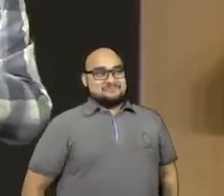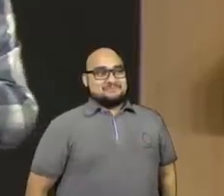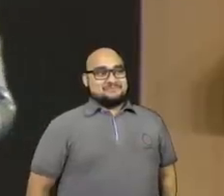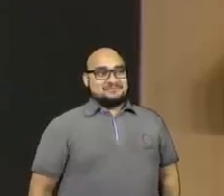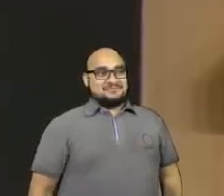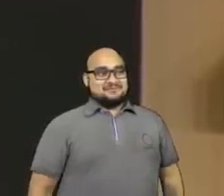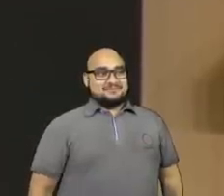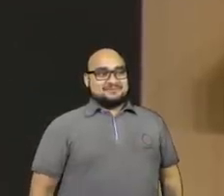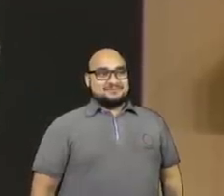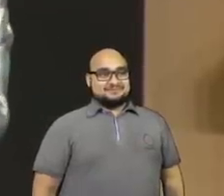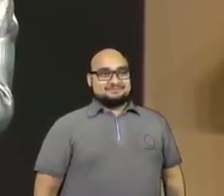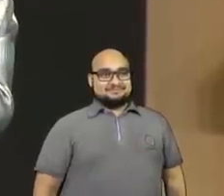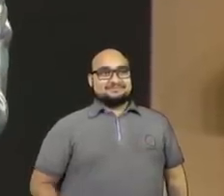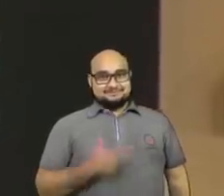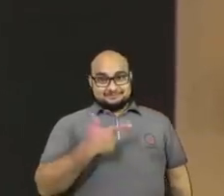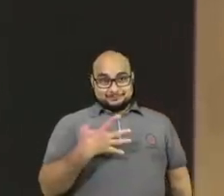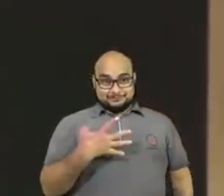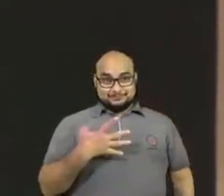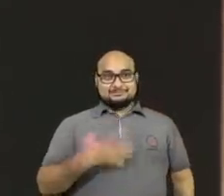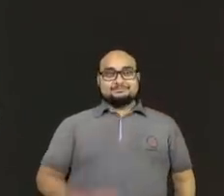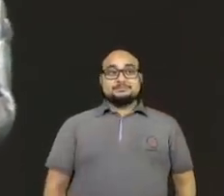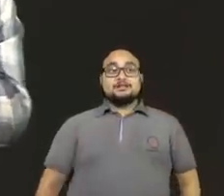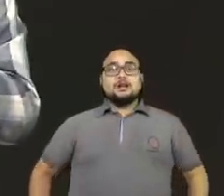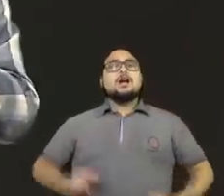Eu falei, quando é que começou essa história?